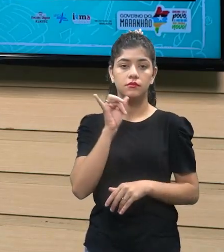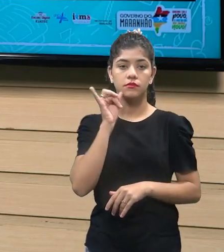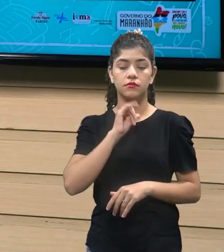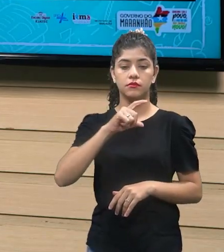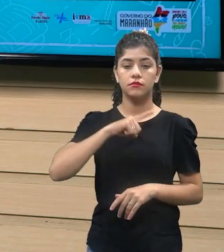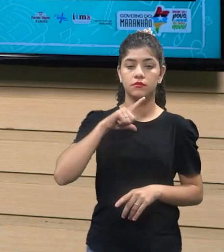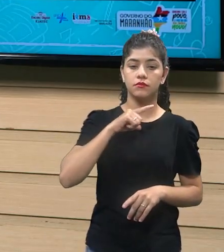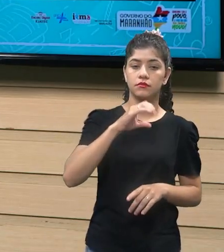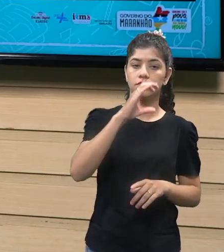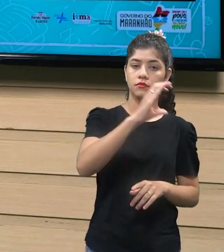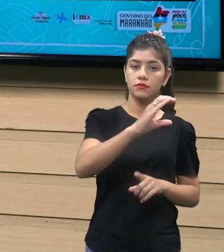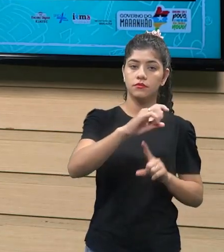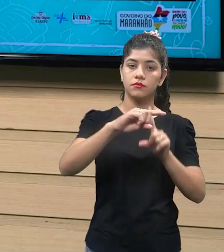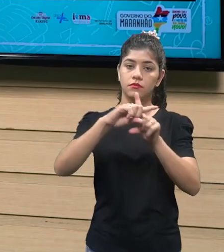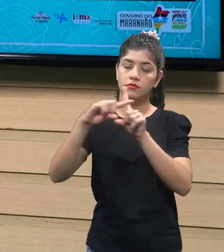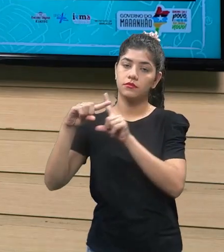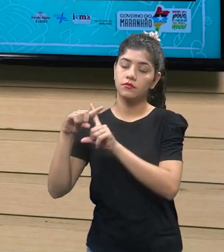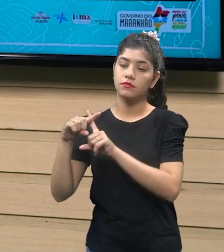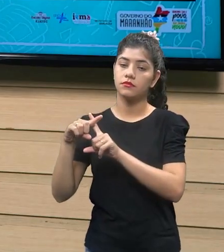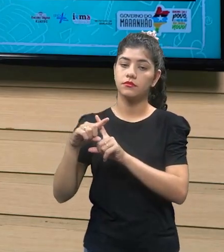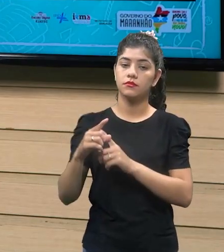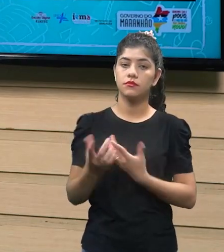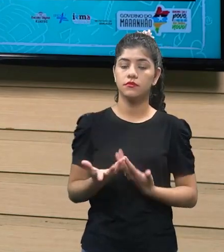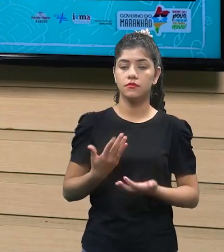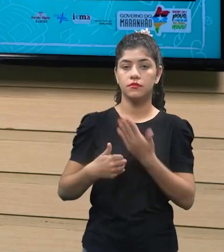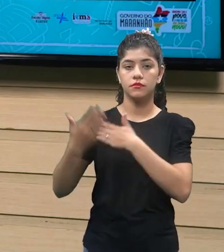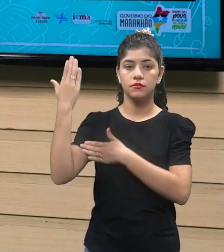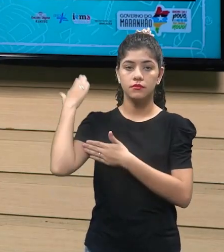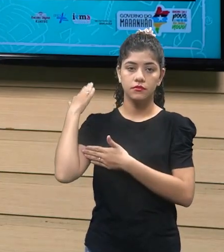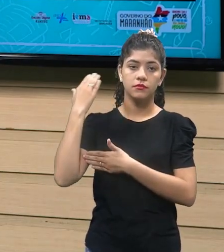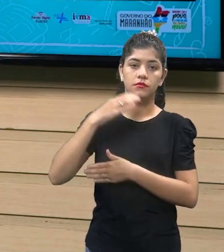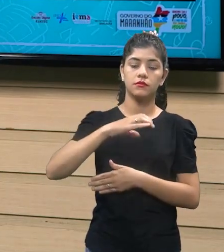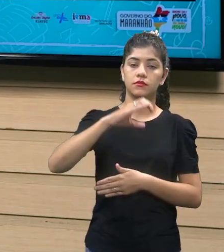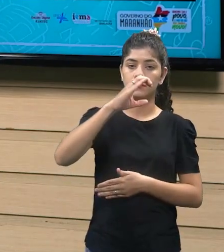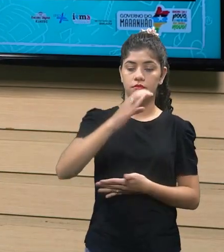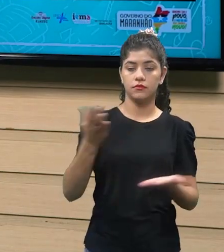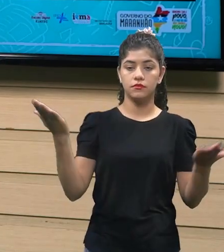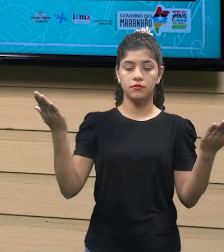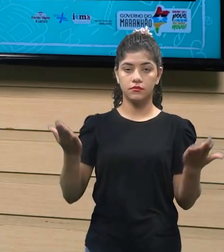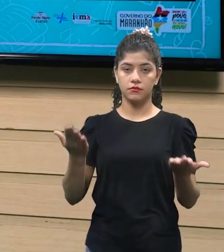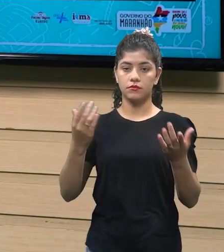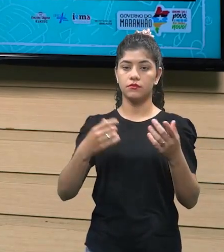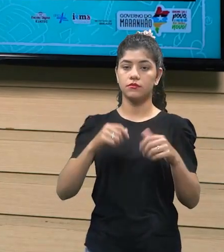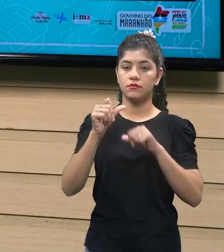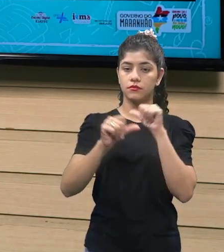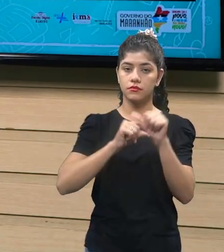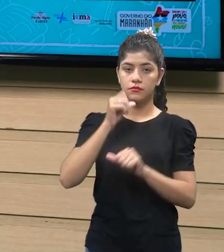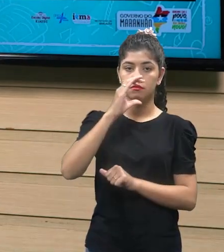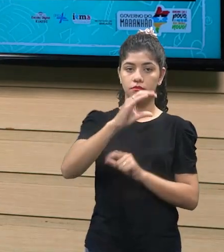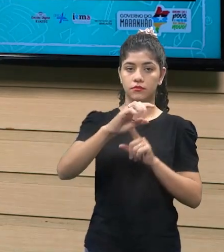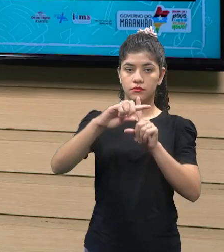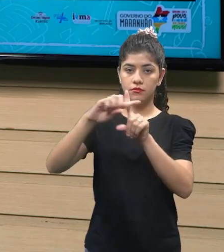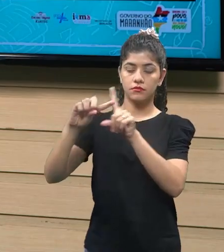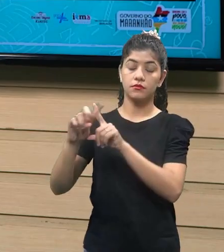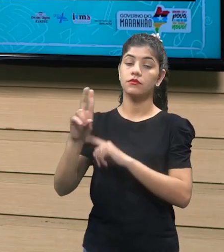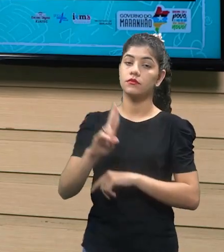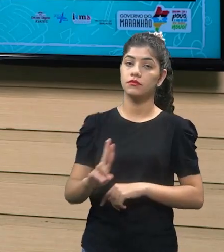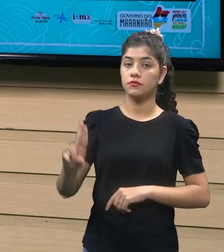C++, que vem do C, mas a gente vai falar do C++ porque ele é utilizado,